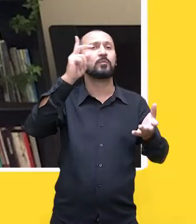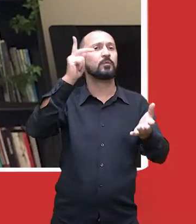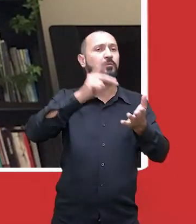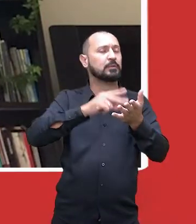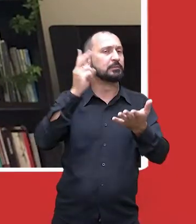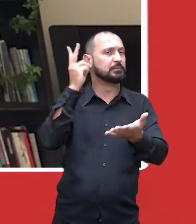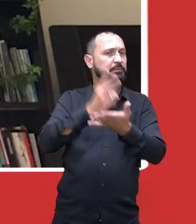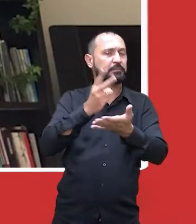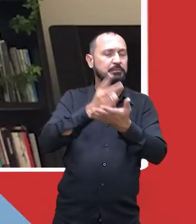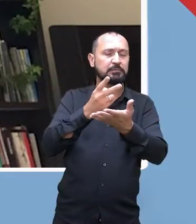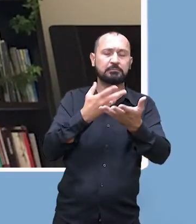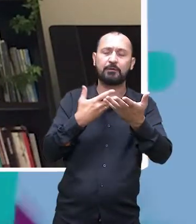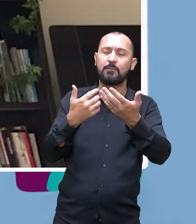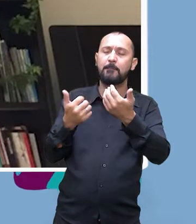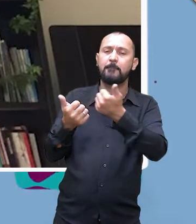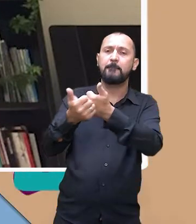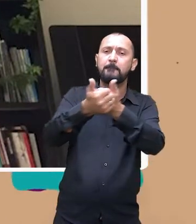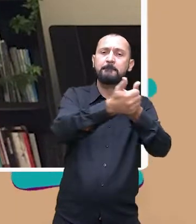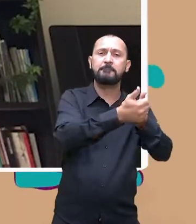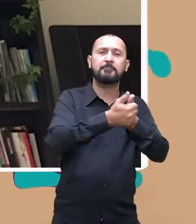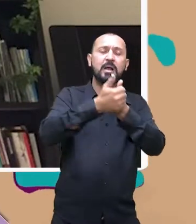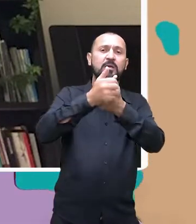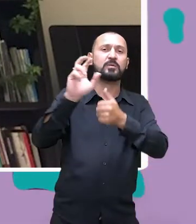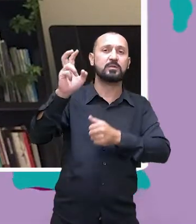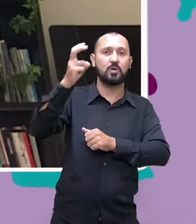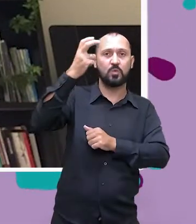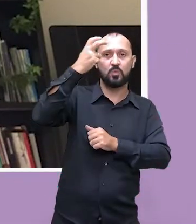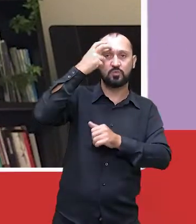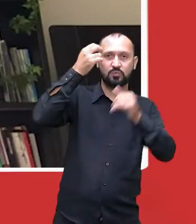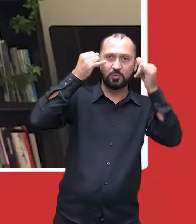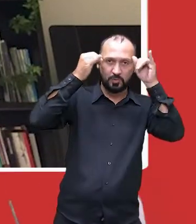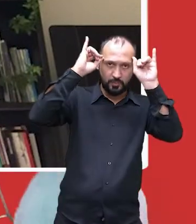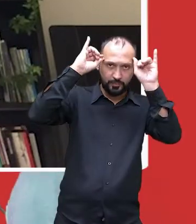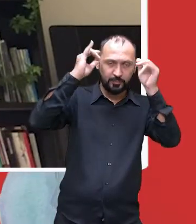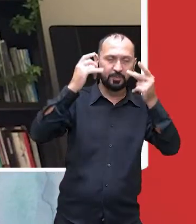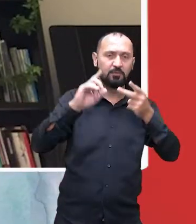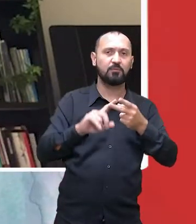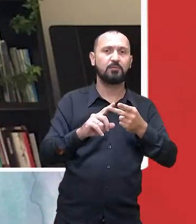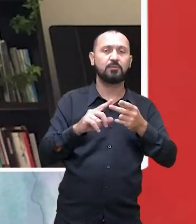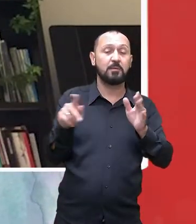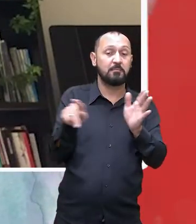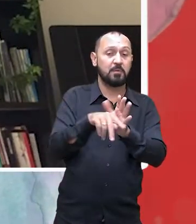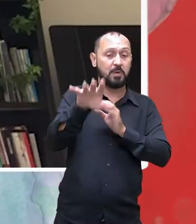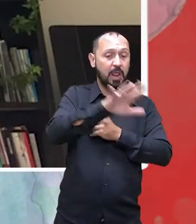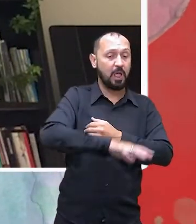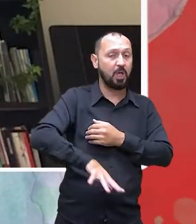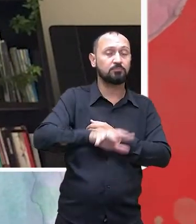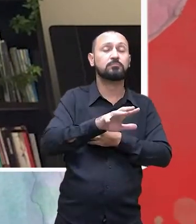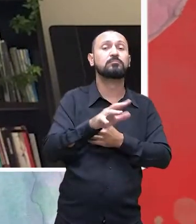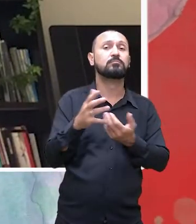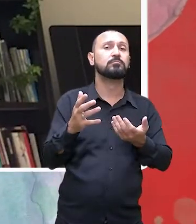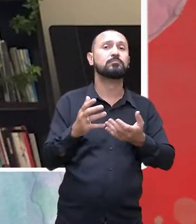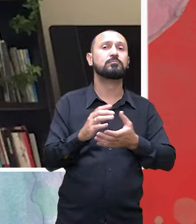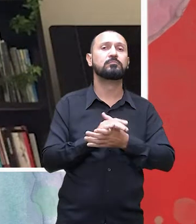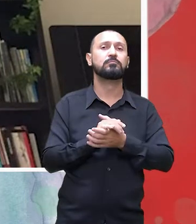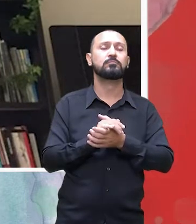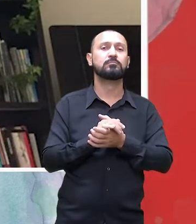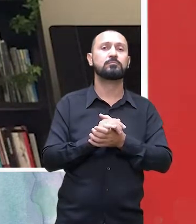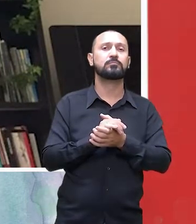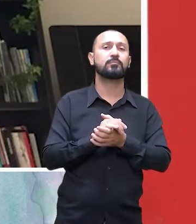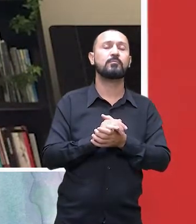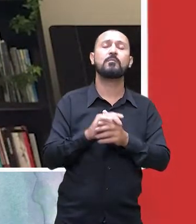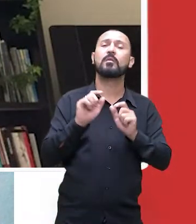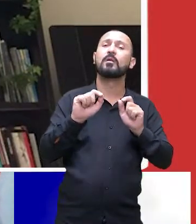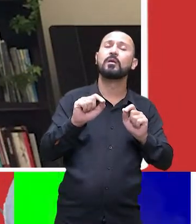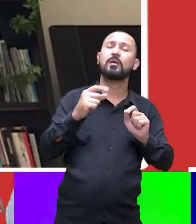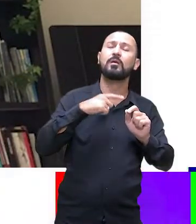que circundavam ali, né? Que é essa cultura bovina, que é a cultura local,